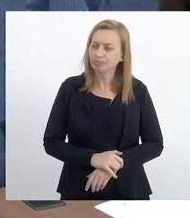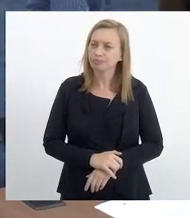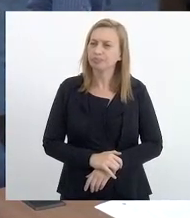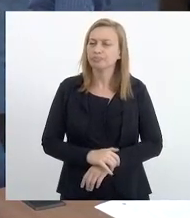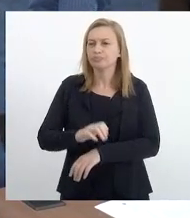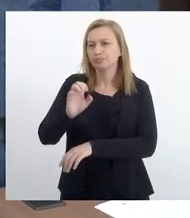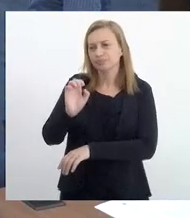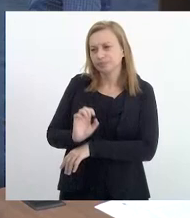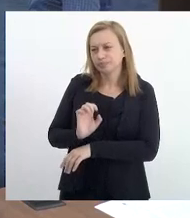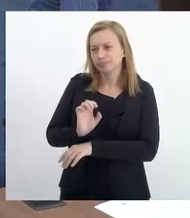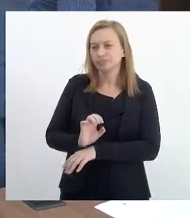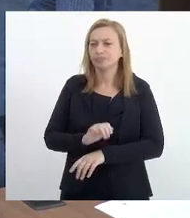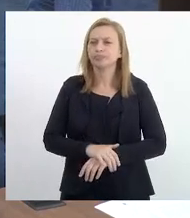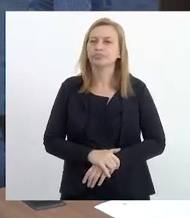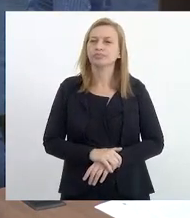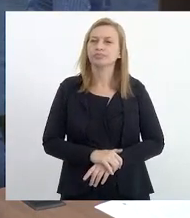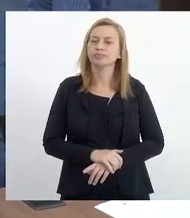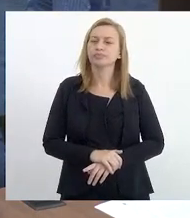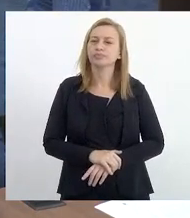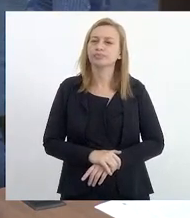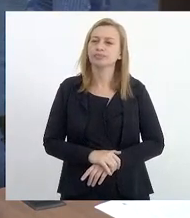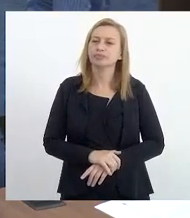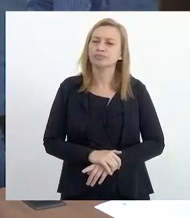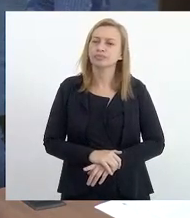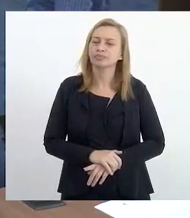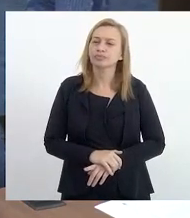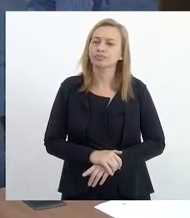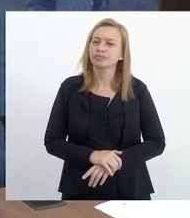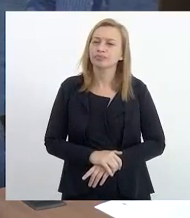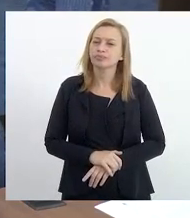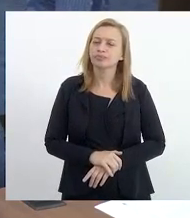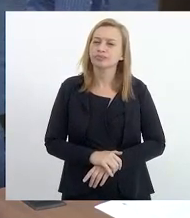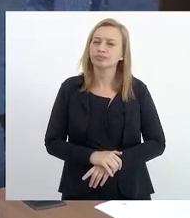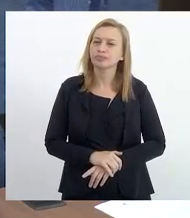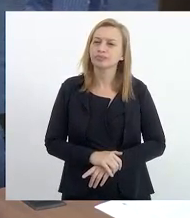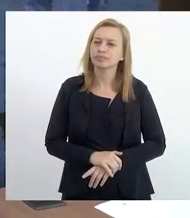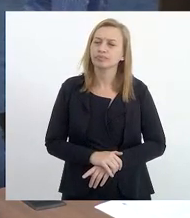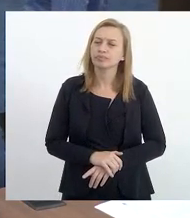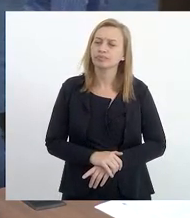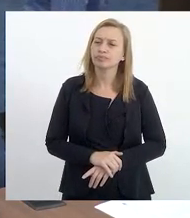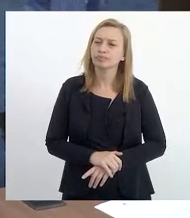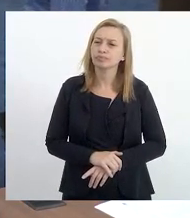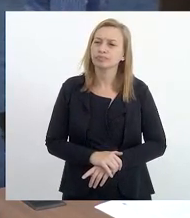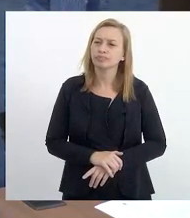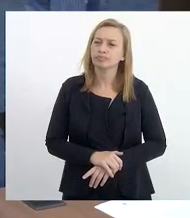vem ranqueando como um dos que mais